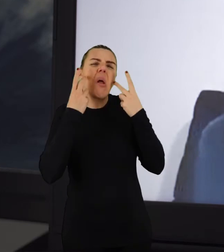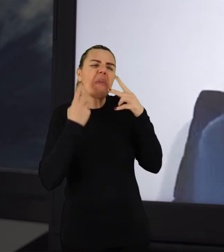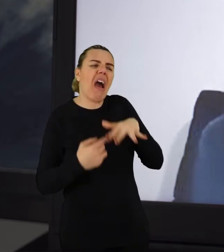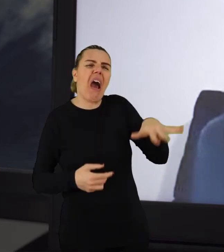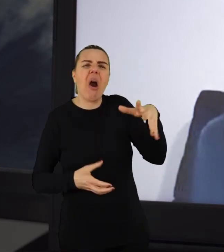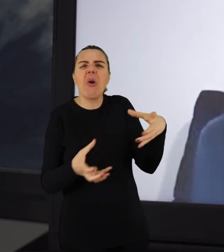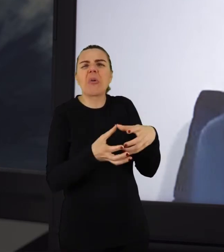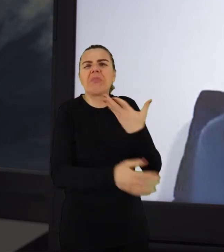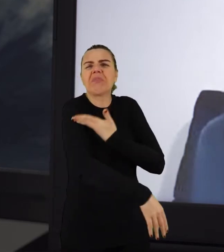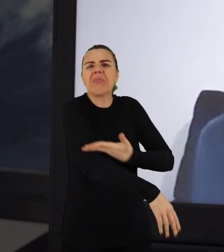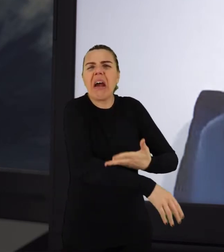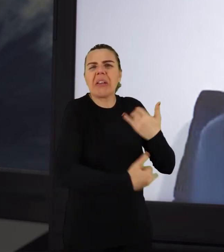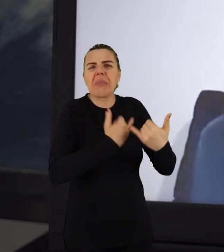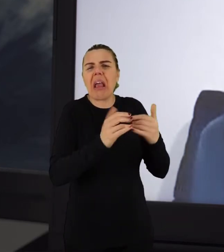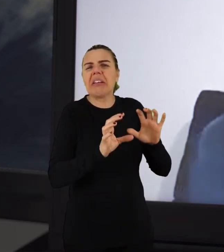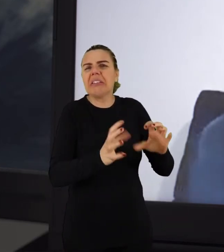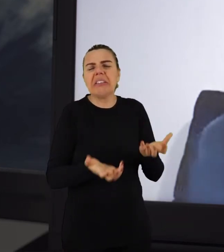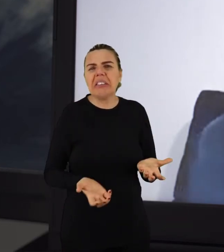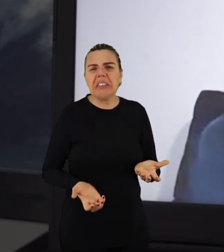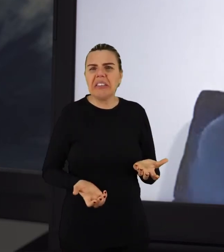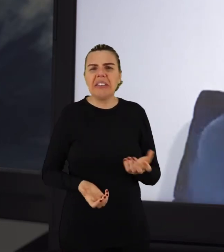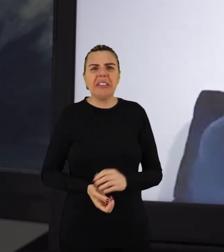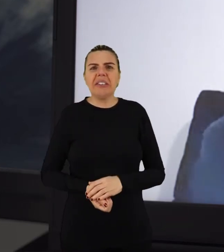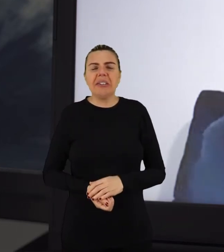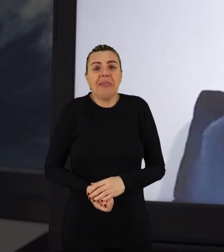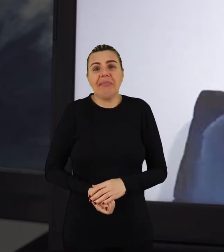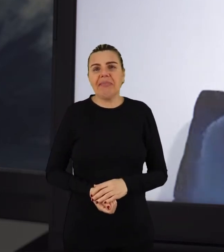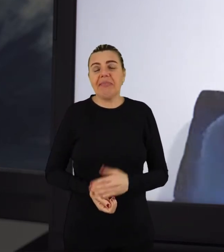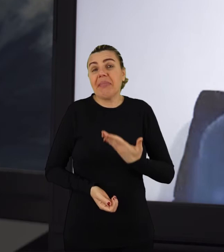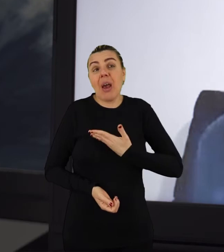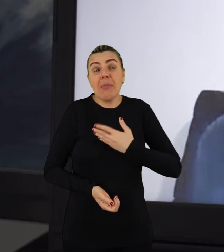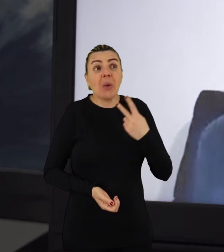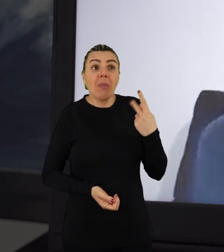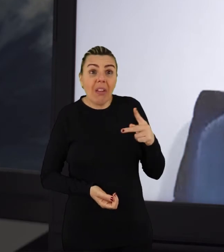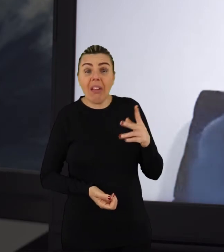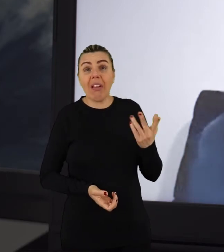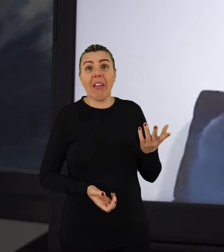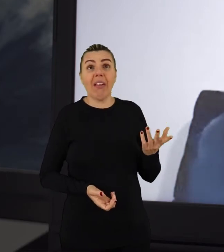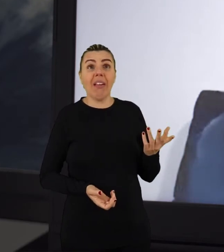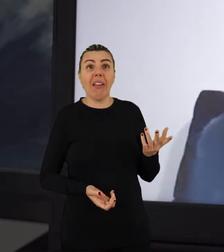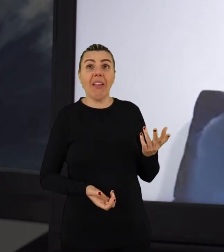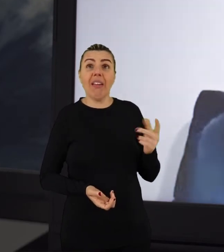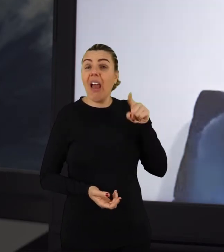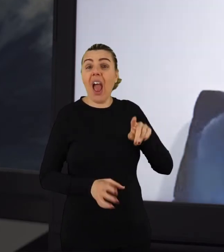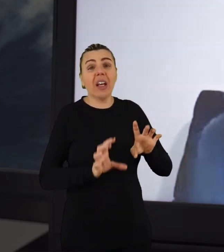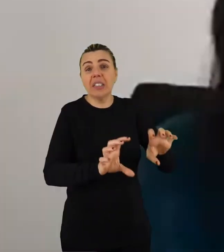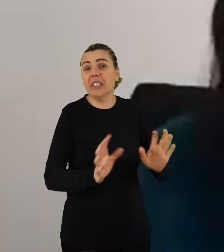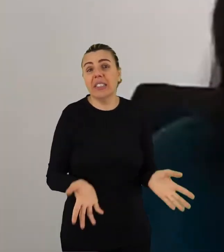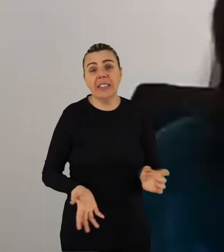e que os amigos deles eram, que os amigos dele eram